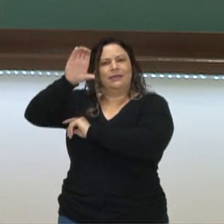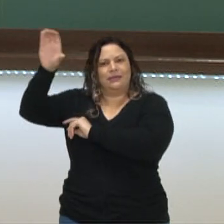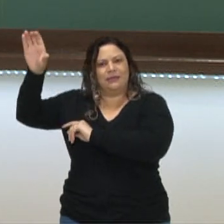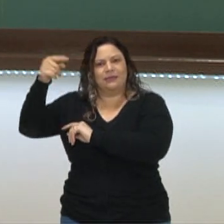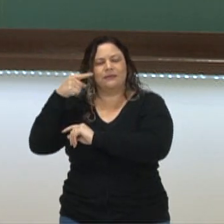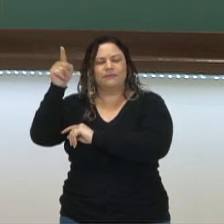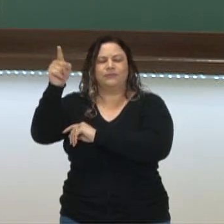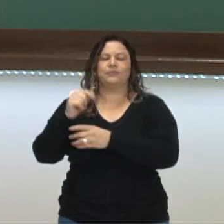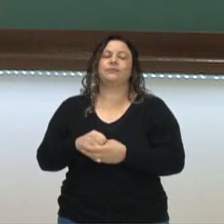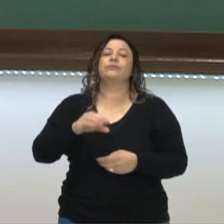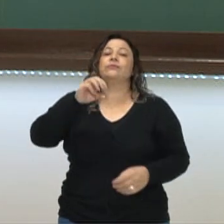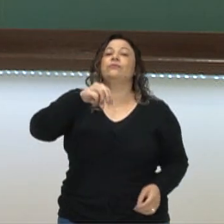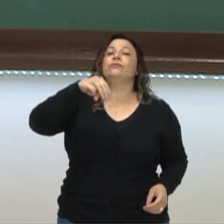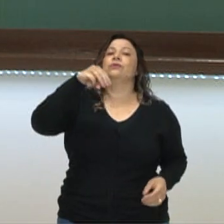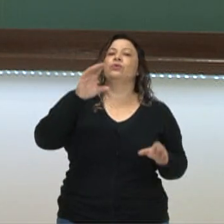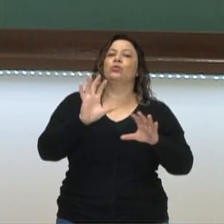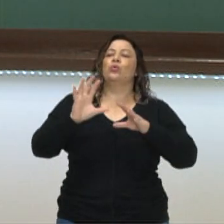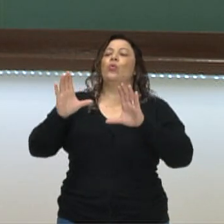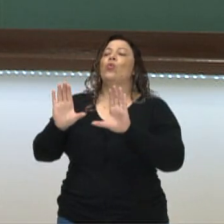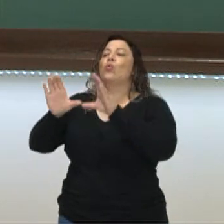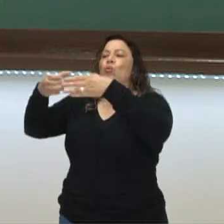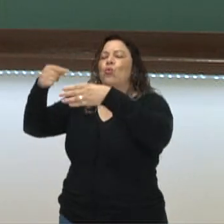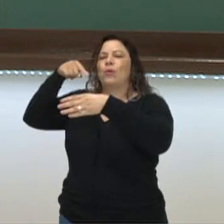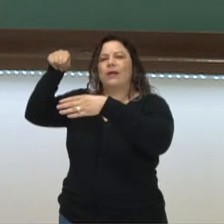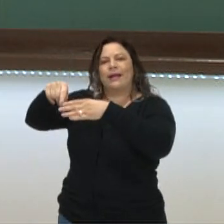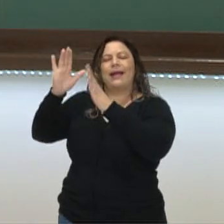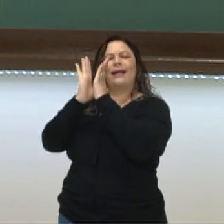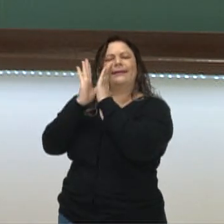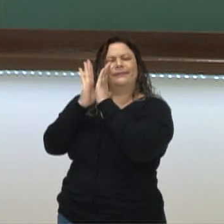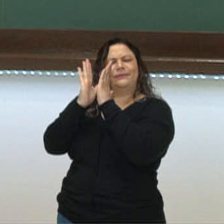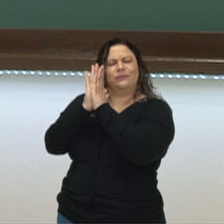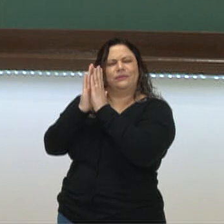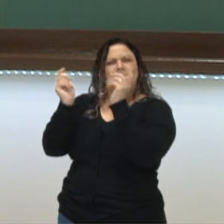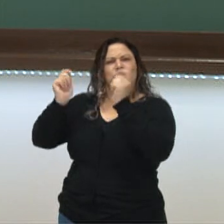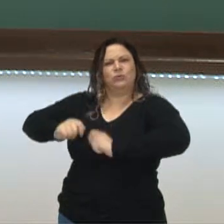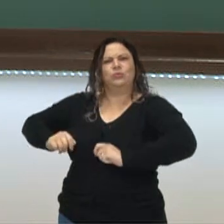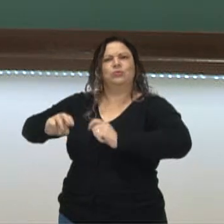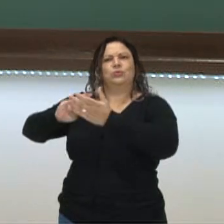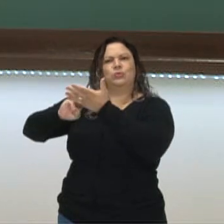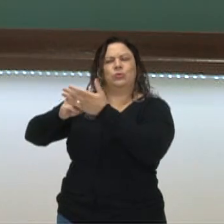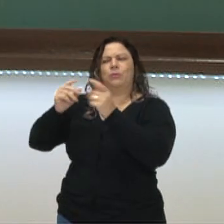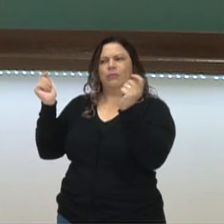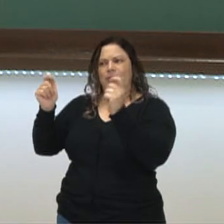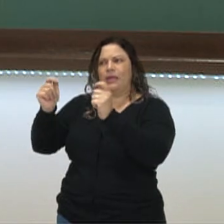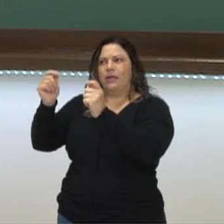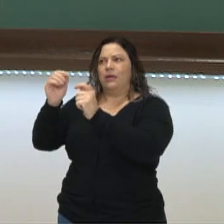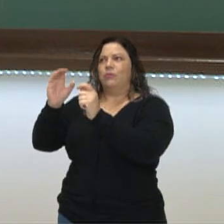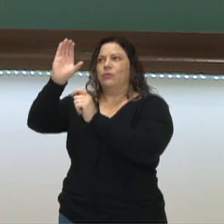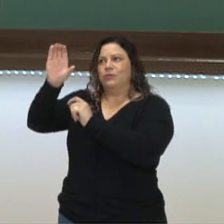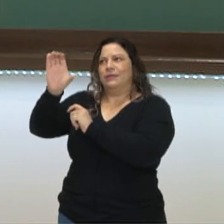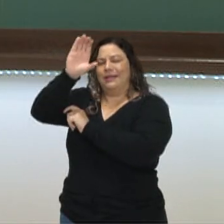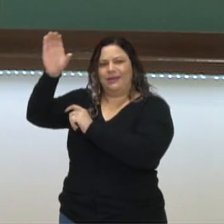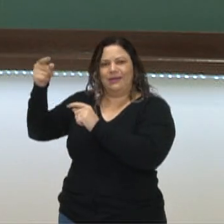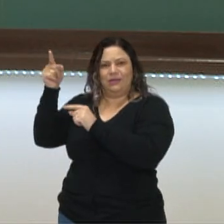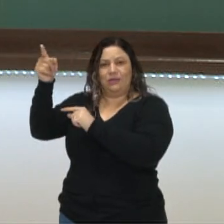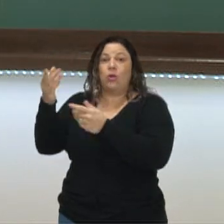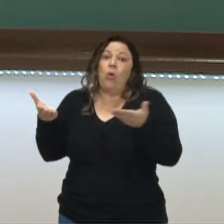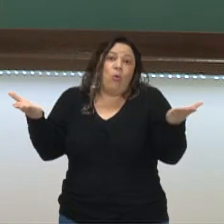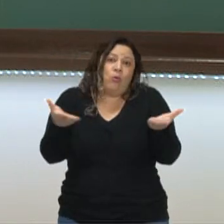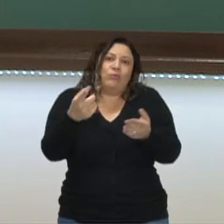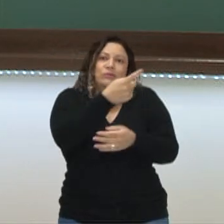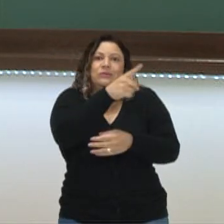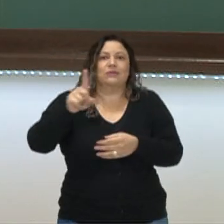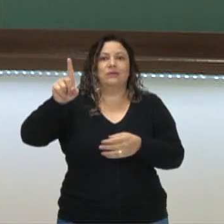nos mosteiros e estava presente com os membros do clero. Hoje não. Hoje o conhecimento é